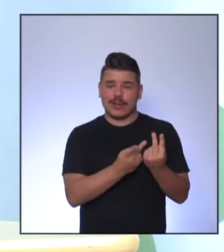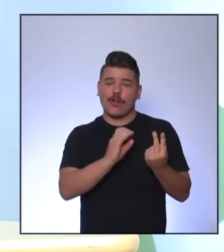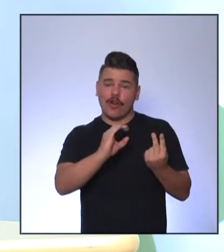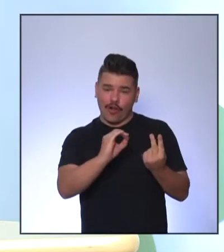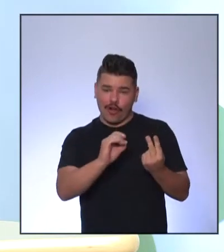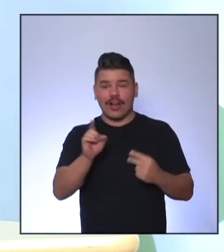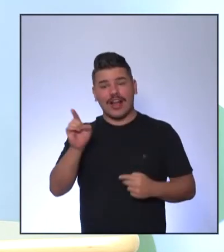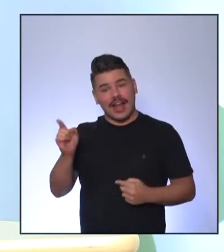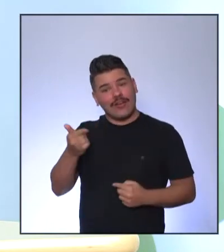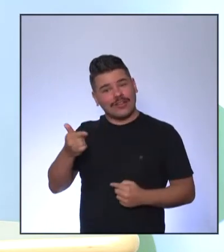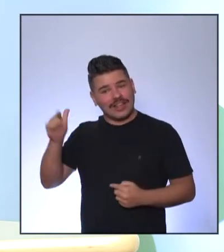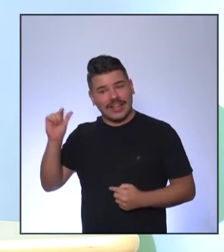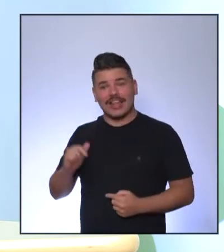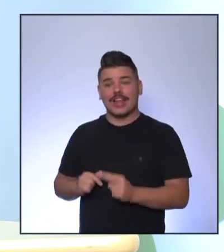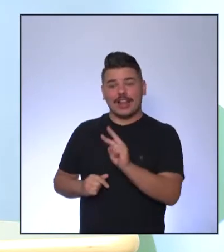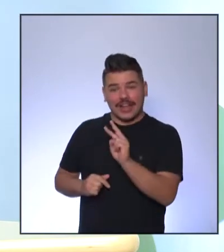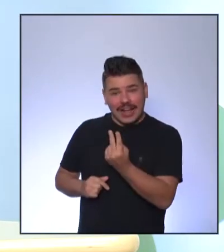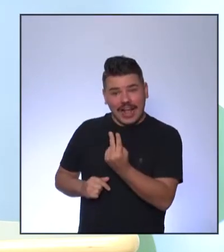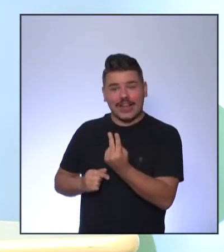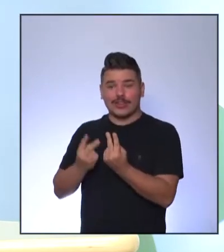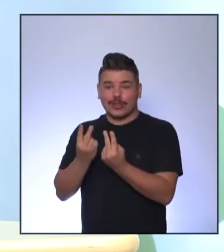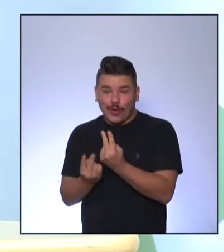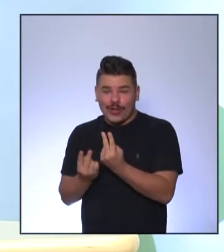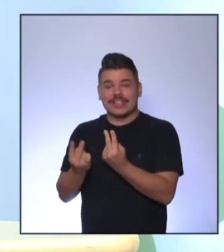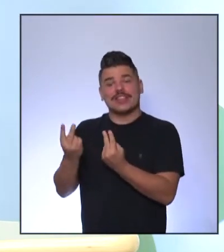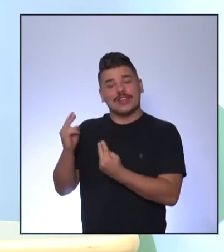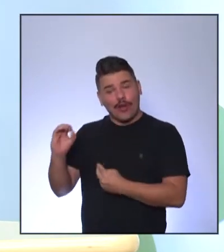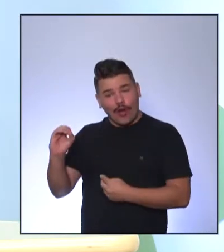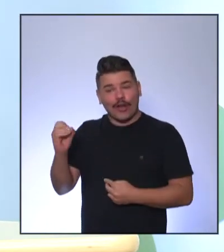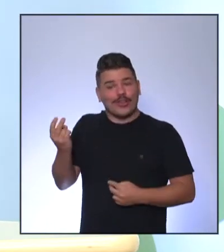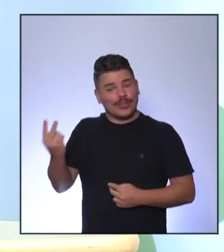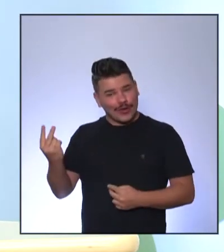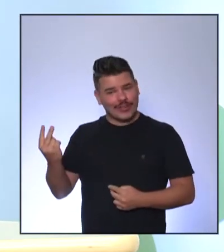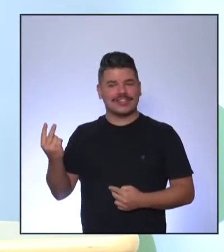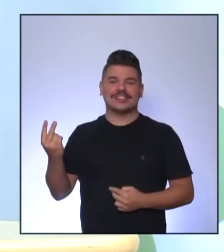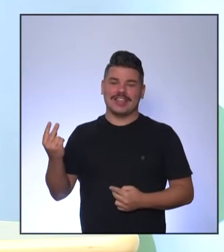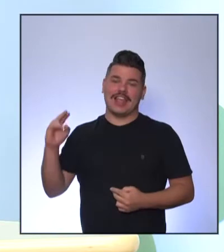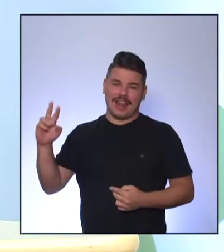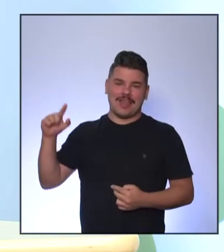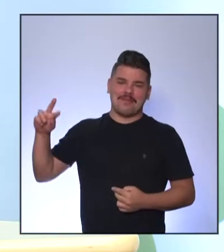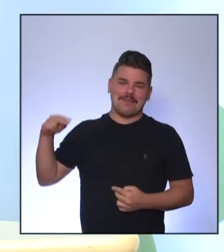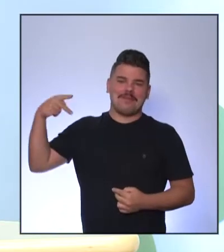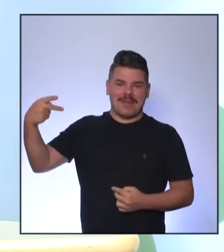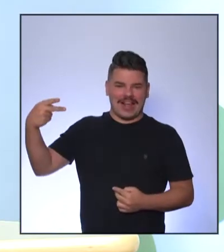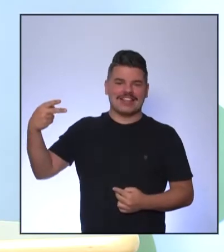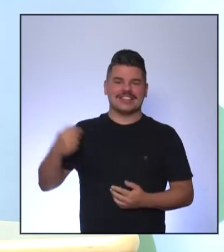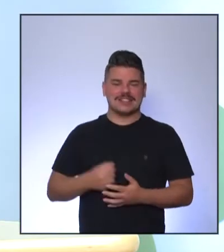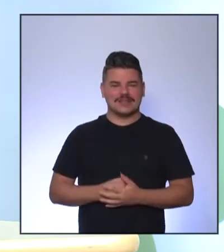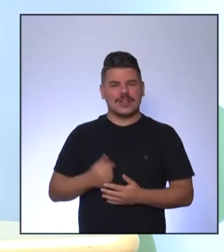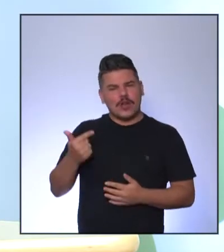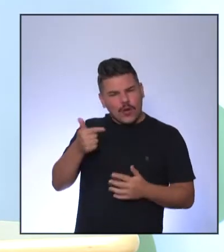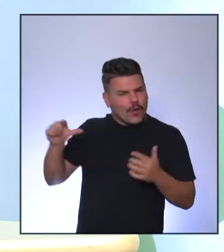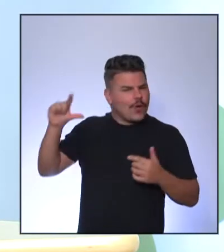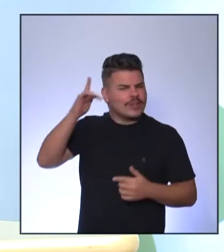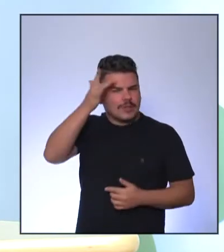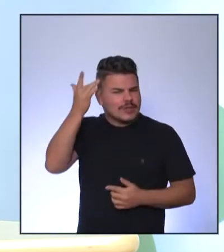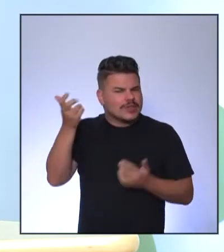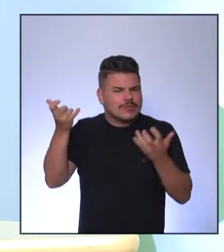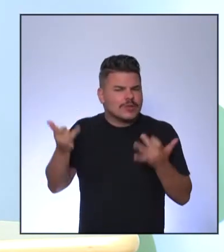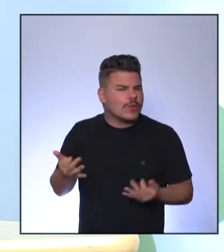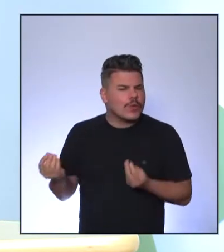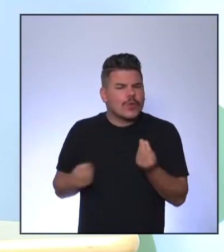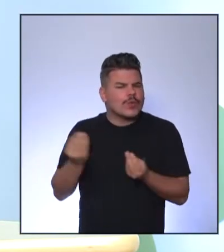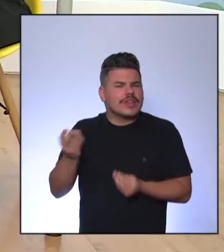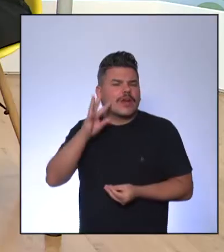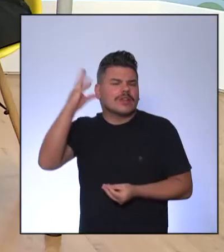por 2 átomos de hidrogênio e 2 átomos de oxigênio, certo? E alguém falou se a batata vai fazer